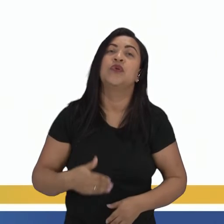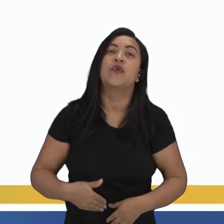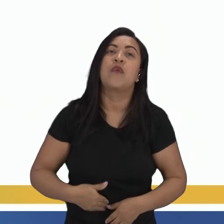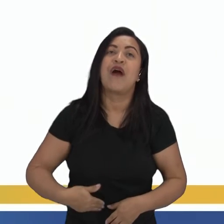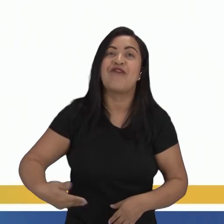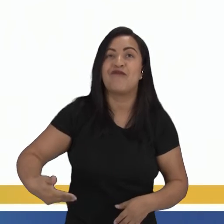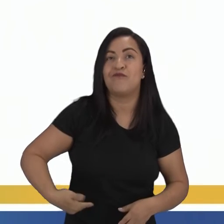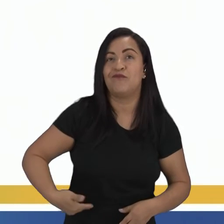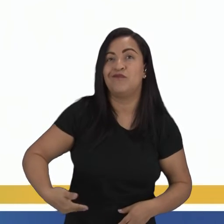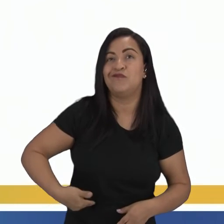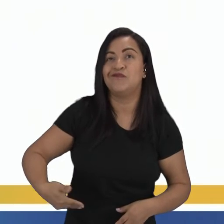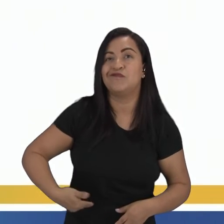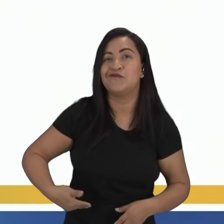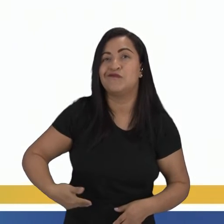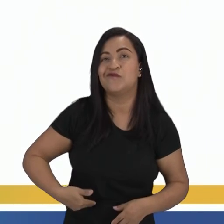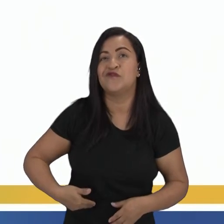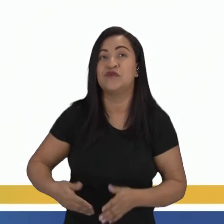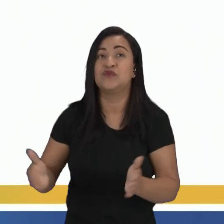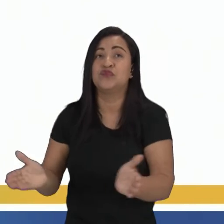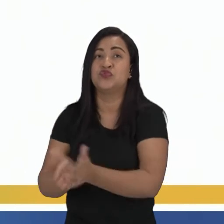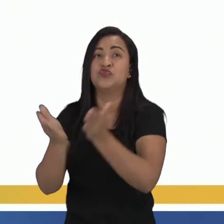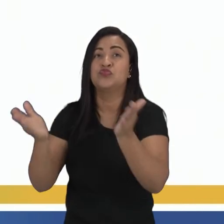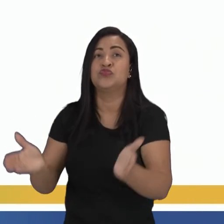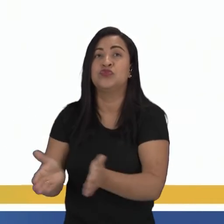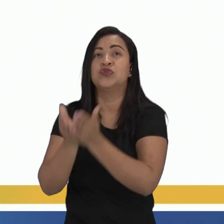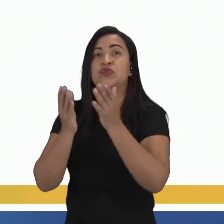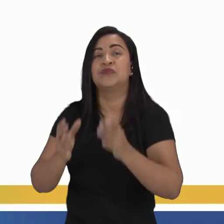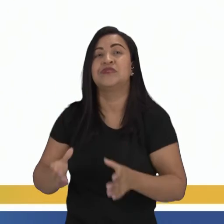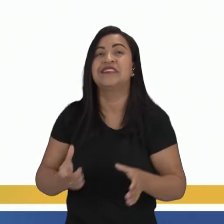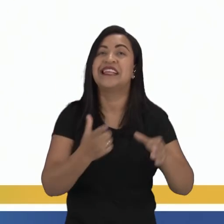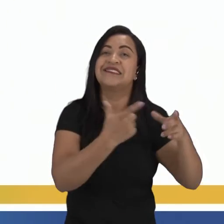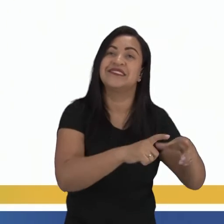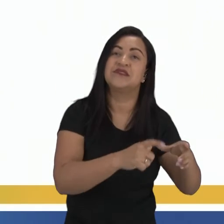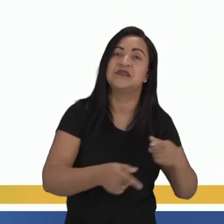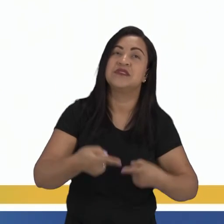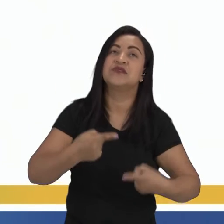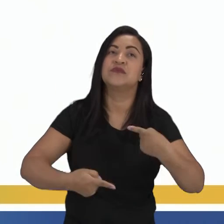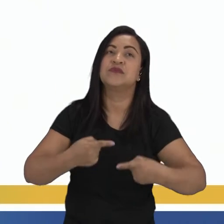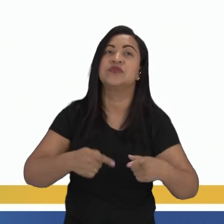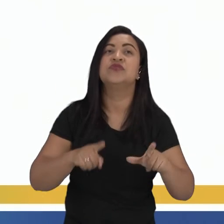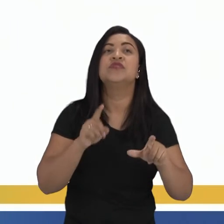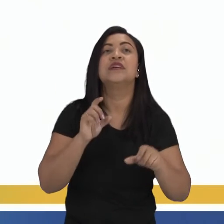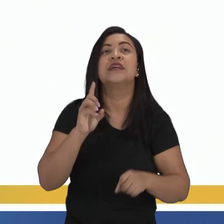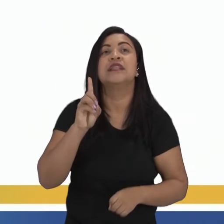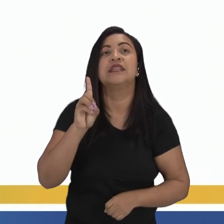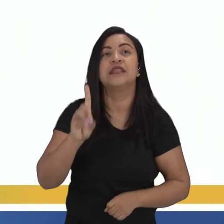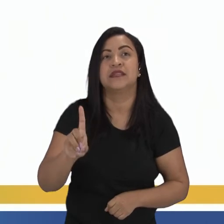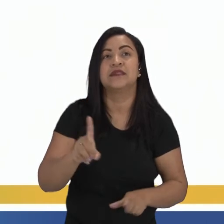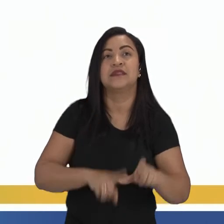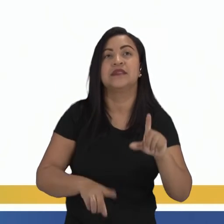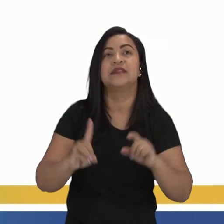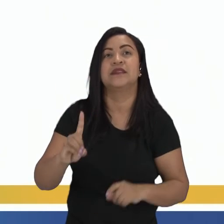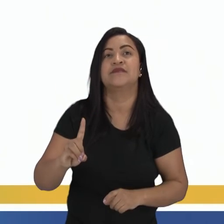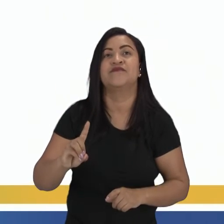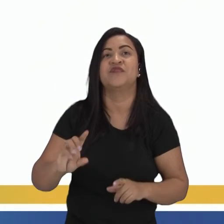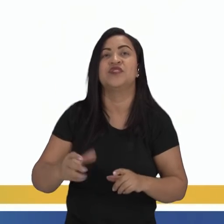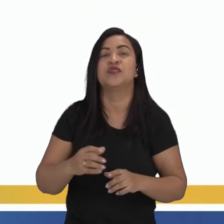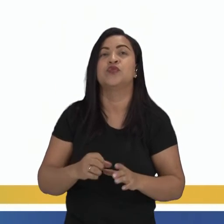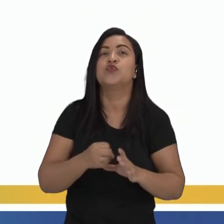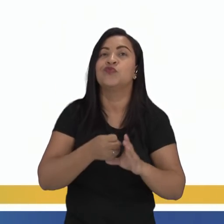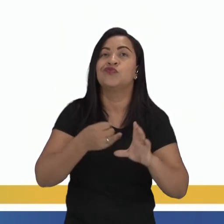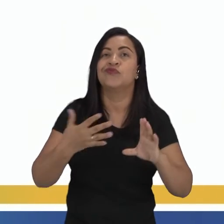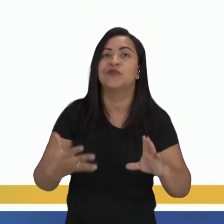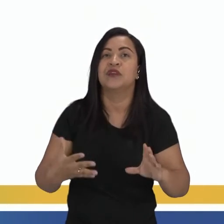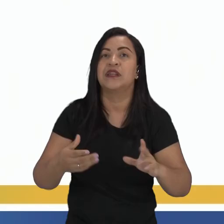processo de centralização política. Letra D, foi contida pelo caráter de subsistência da economia europeia, que dificultava o